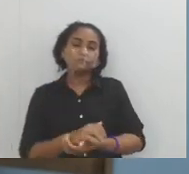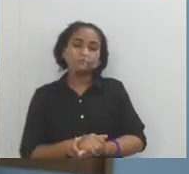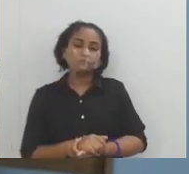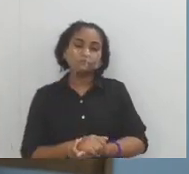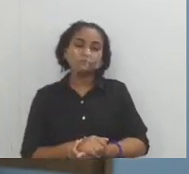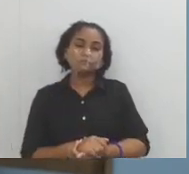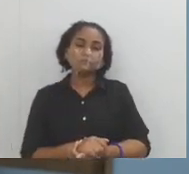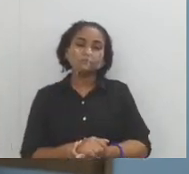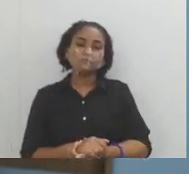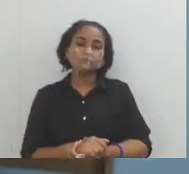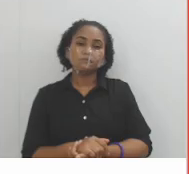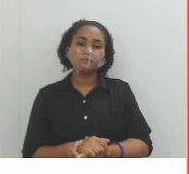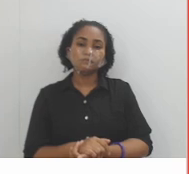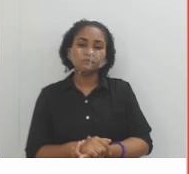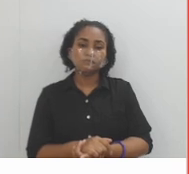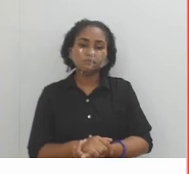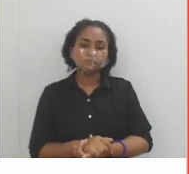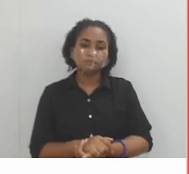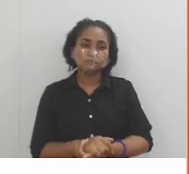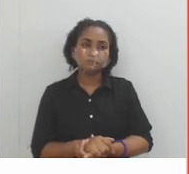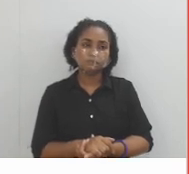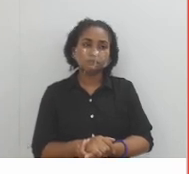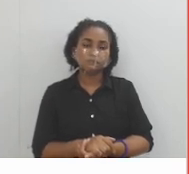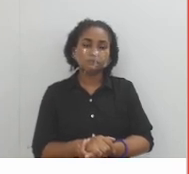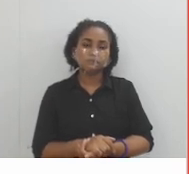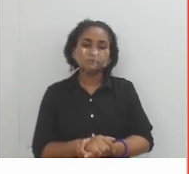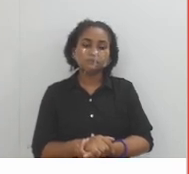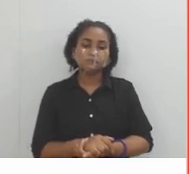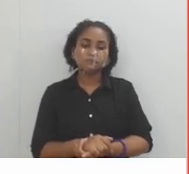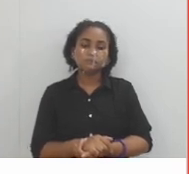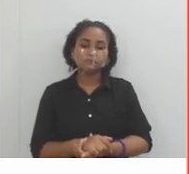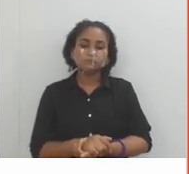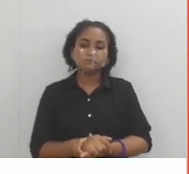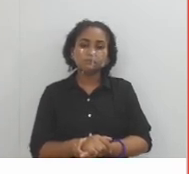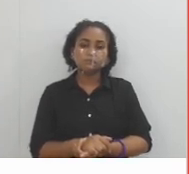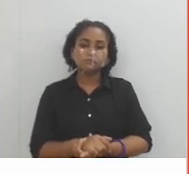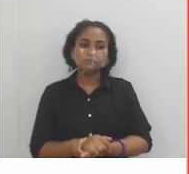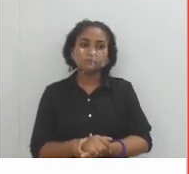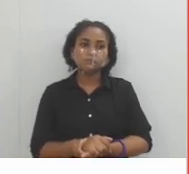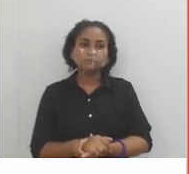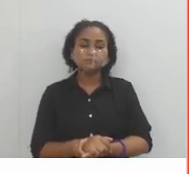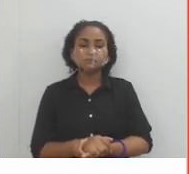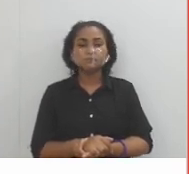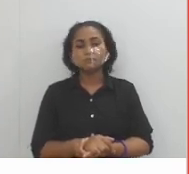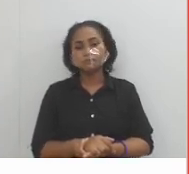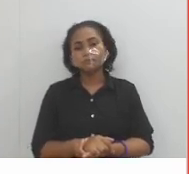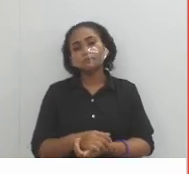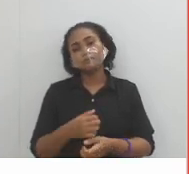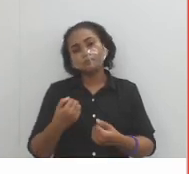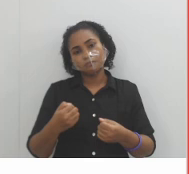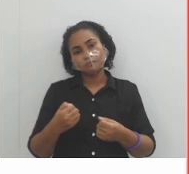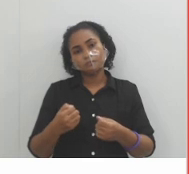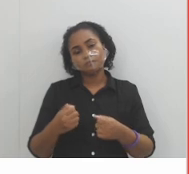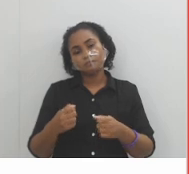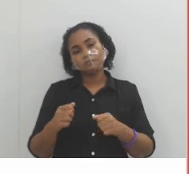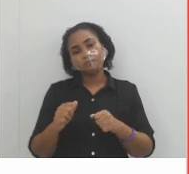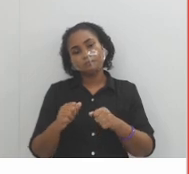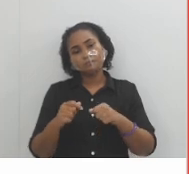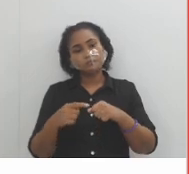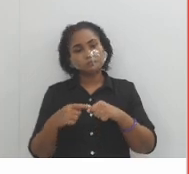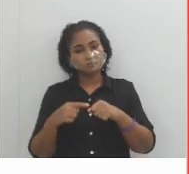volta aqui para o slide, quando eu não coloco a crase, o que é que eu tenho aí? Apenas o artigo as, tá